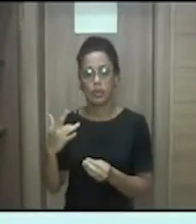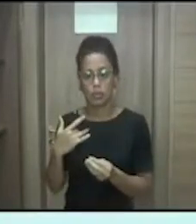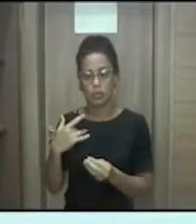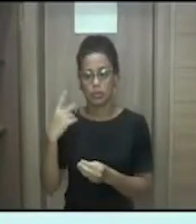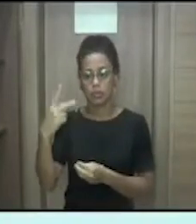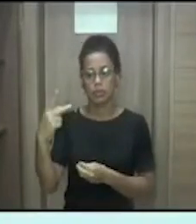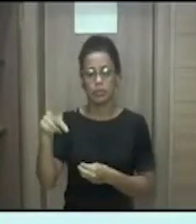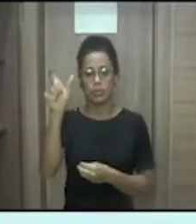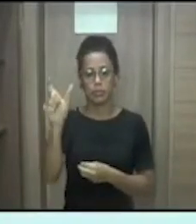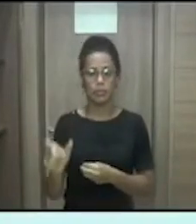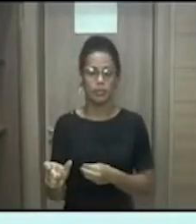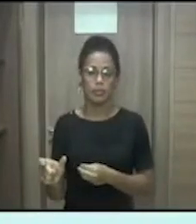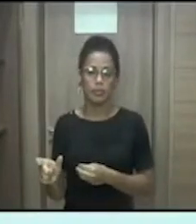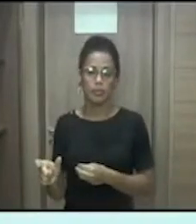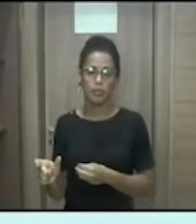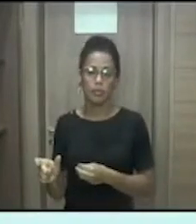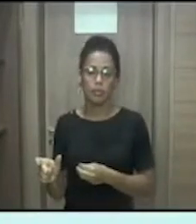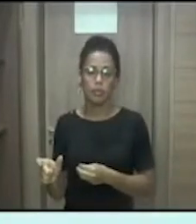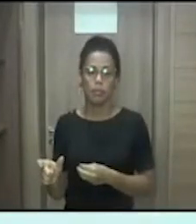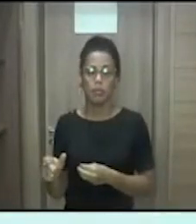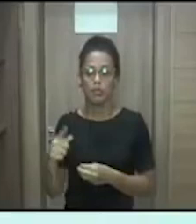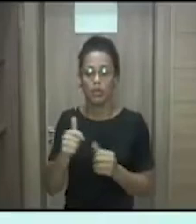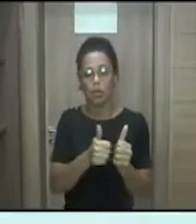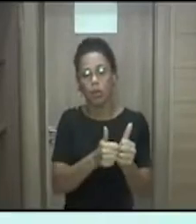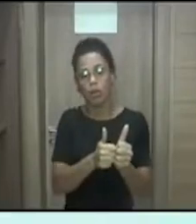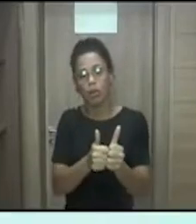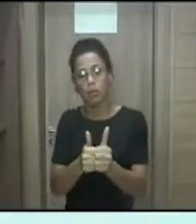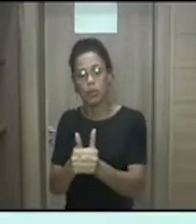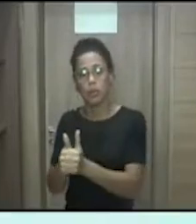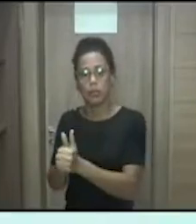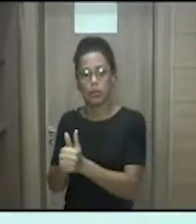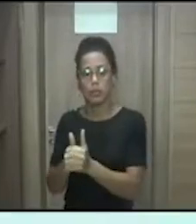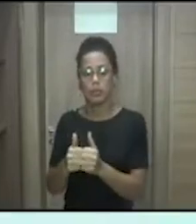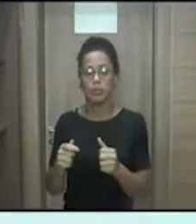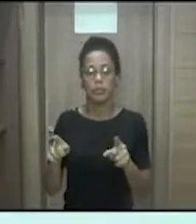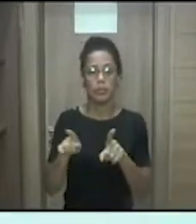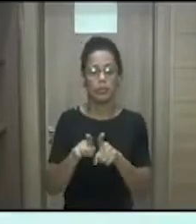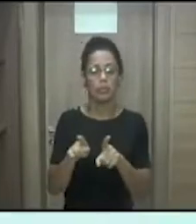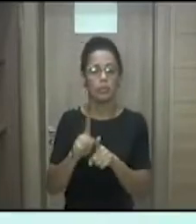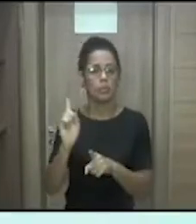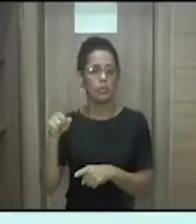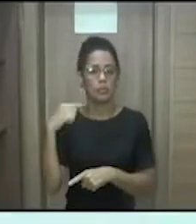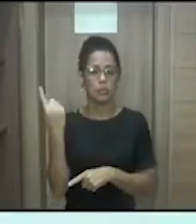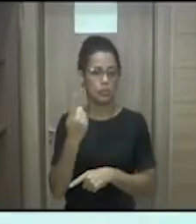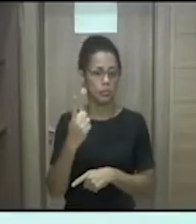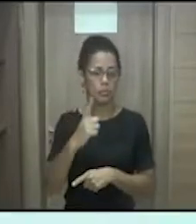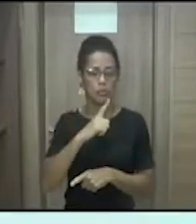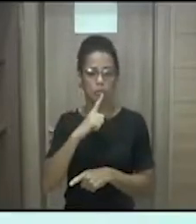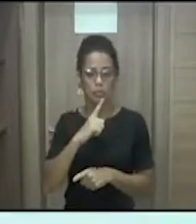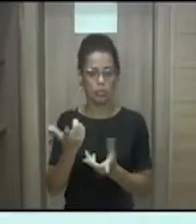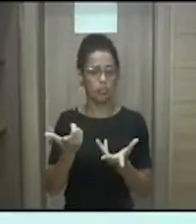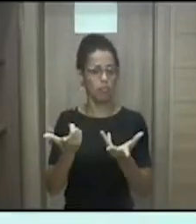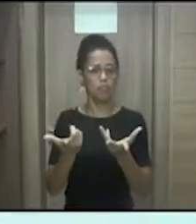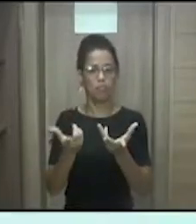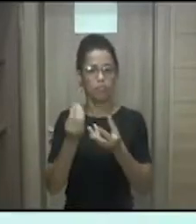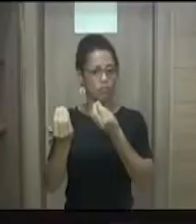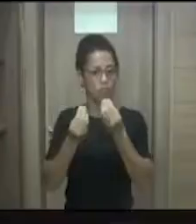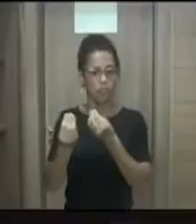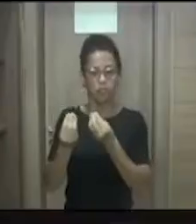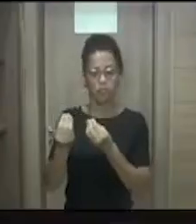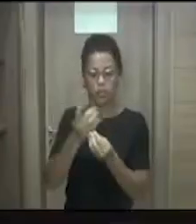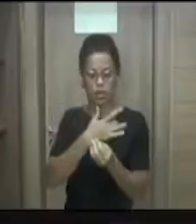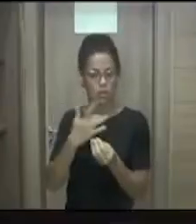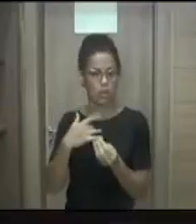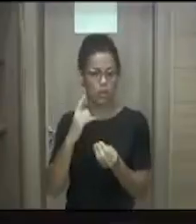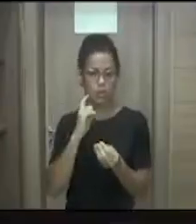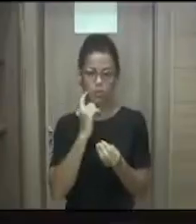indivíduo. Então, um acompanhamento que hoje em dia a gente vê que a gente, junto com a Política Nacional de Saúde Bucal,